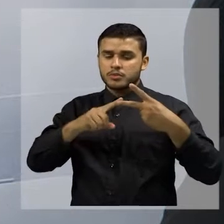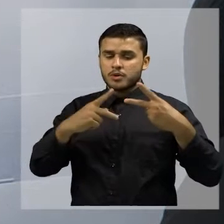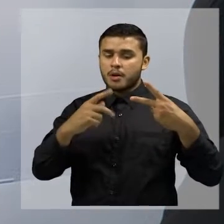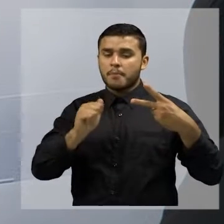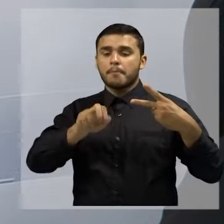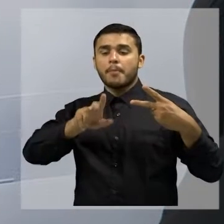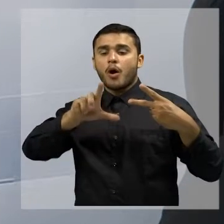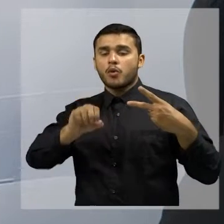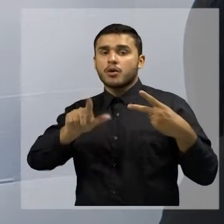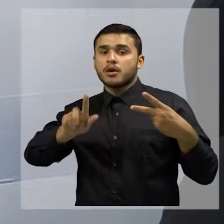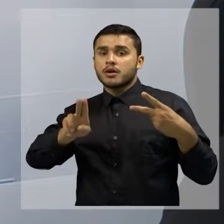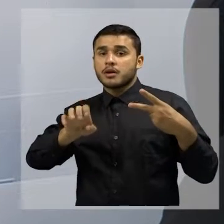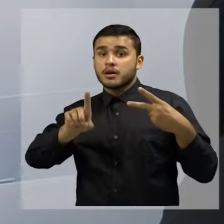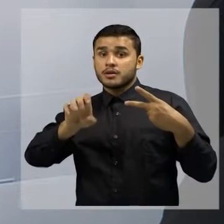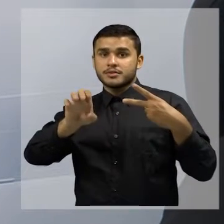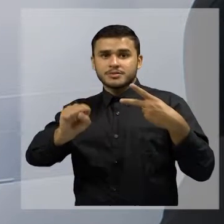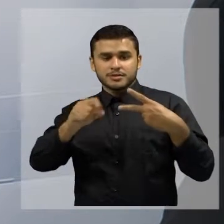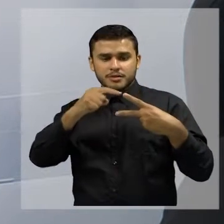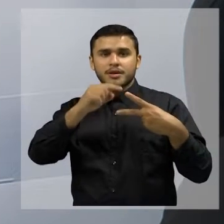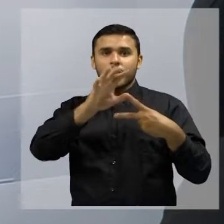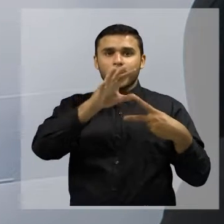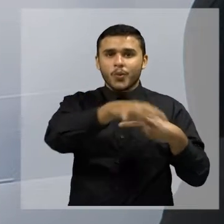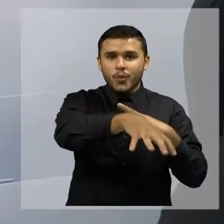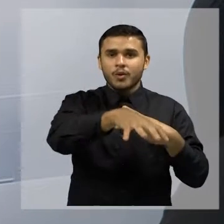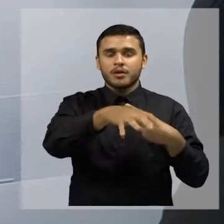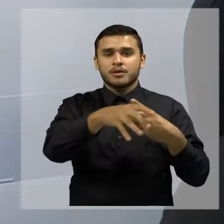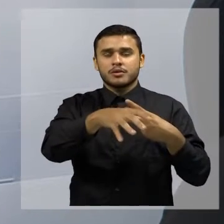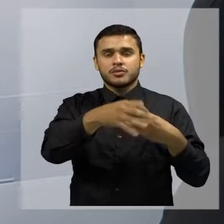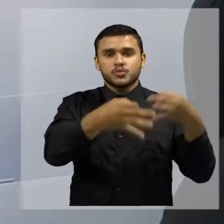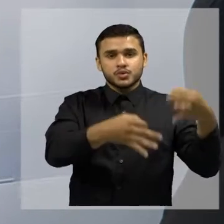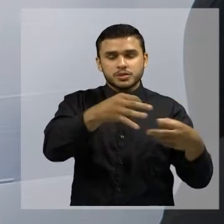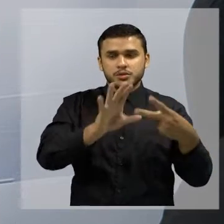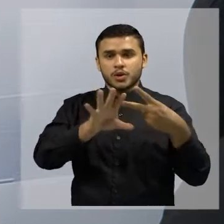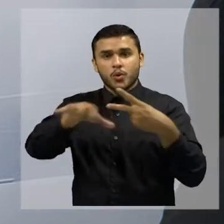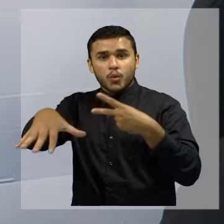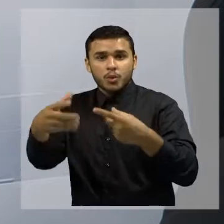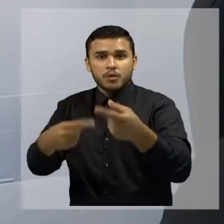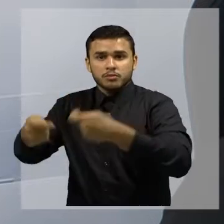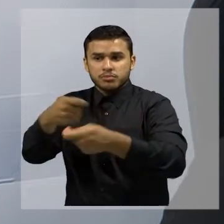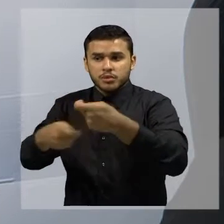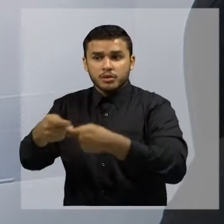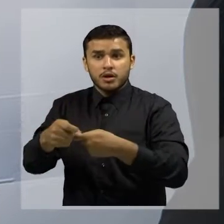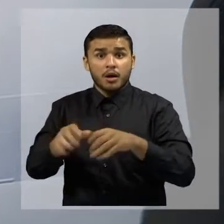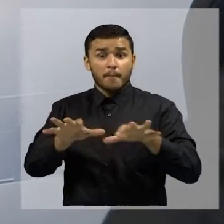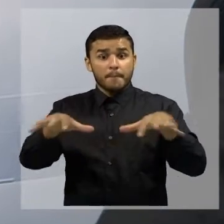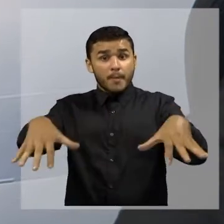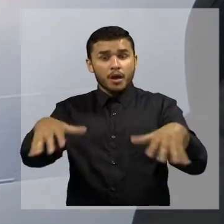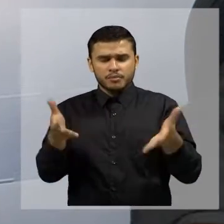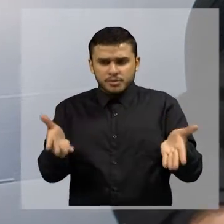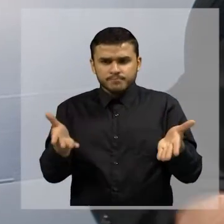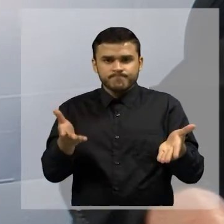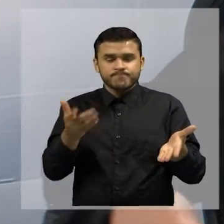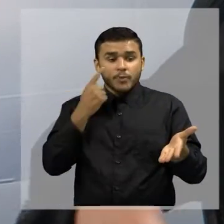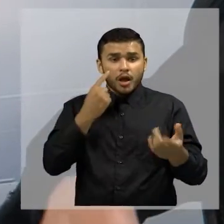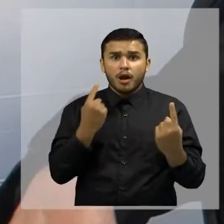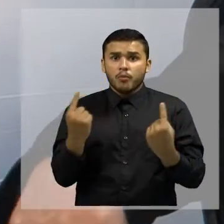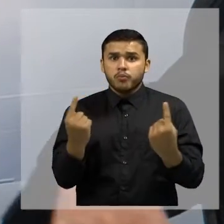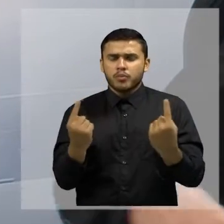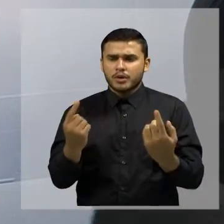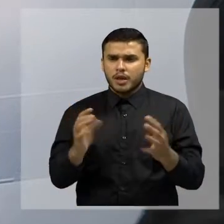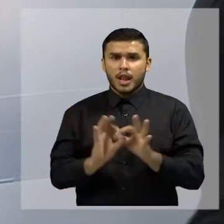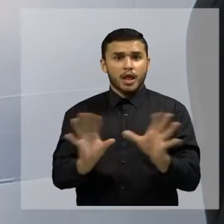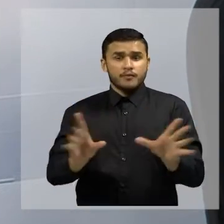da economia, literalmente, eles não são independentes, mas eles procuram criar espaço de manobras